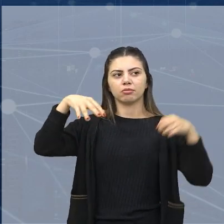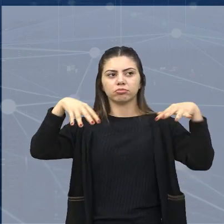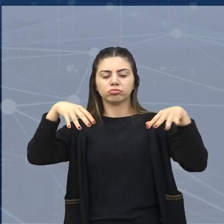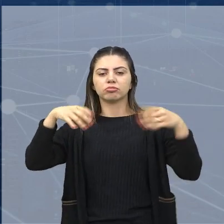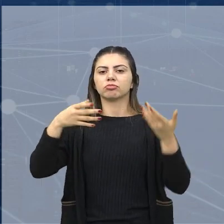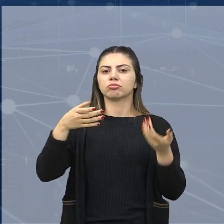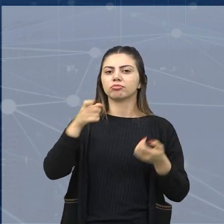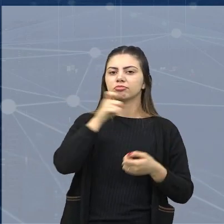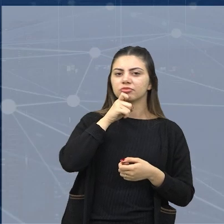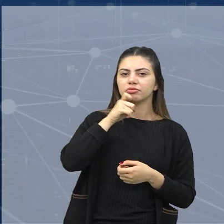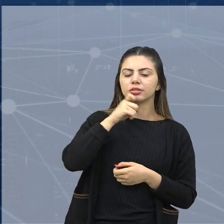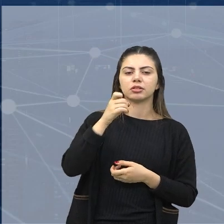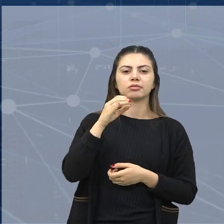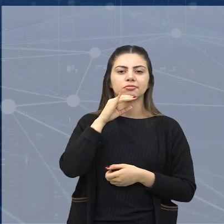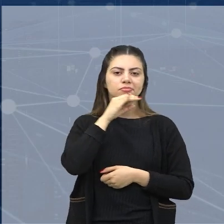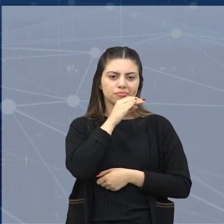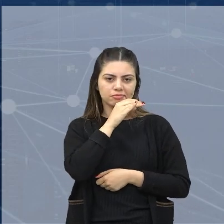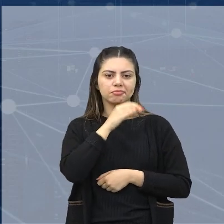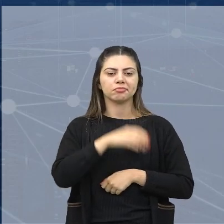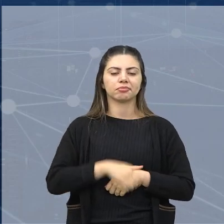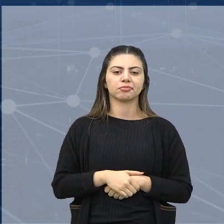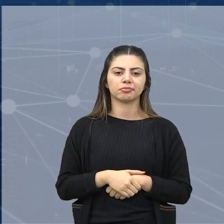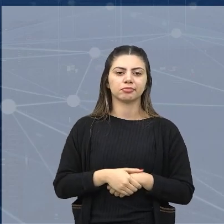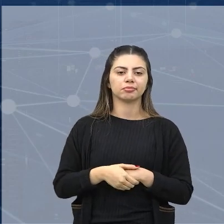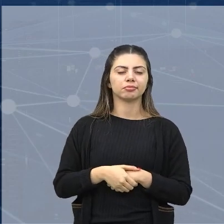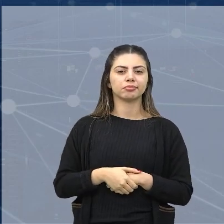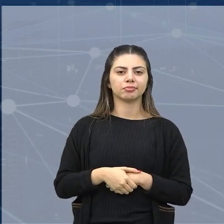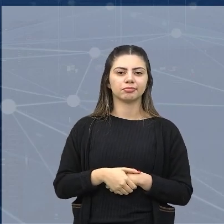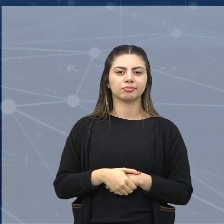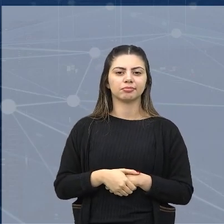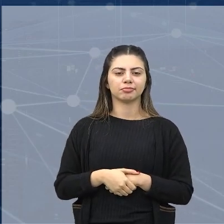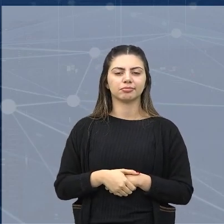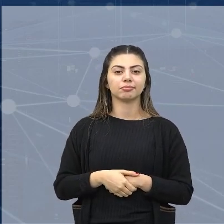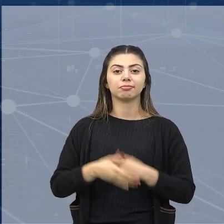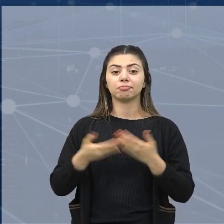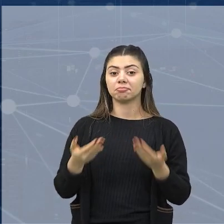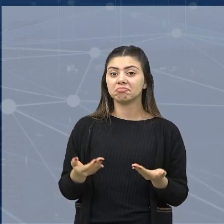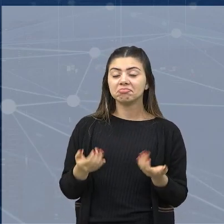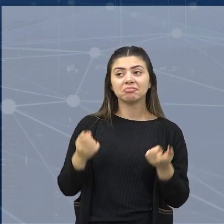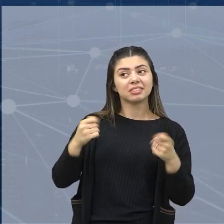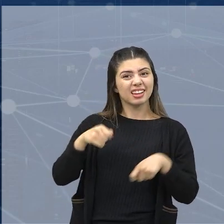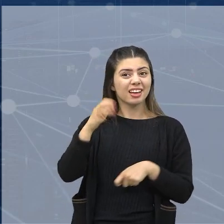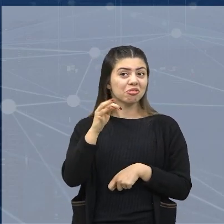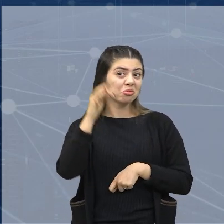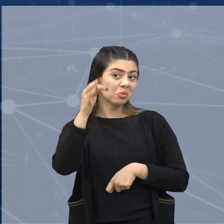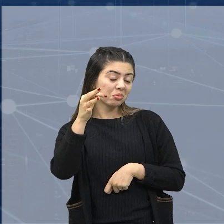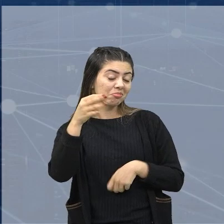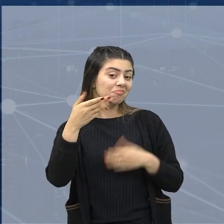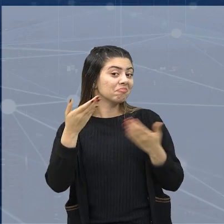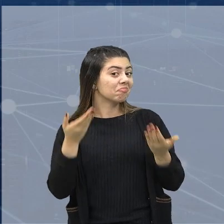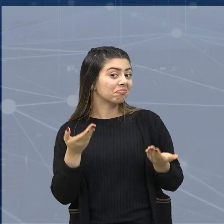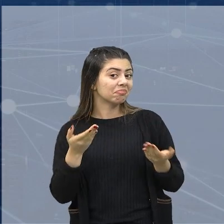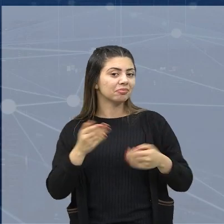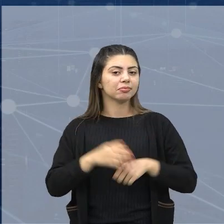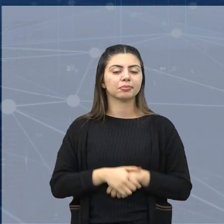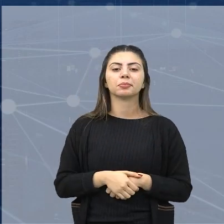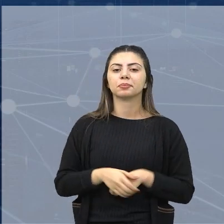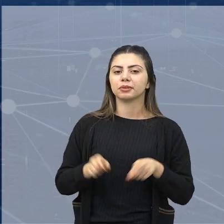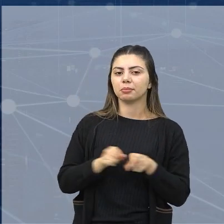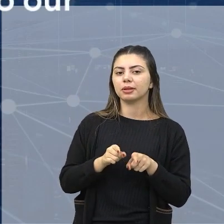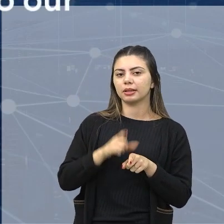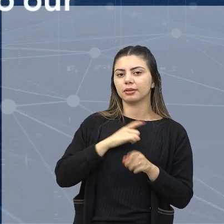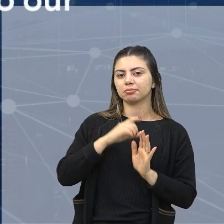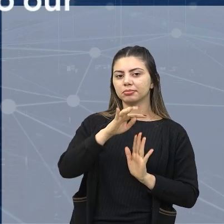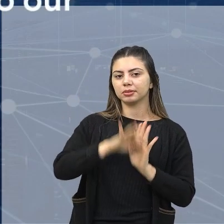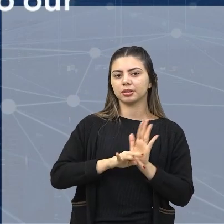preparing meals. Já pensou, será que vai mesmo, gente, chegar a esse ponto? E aí nós temos mais uma parte do nosso